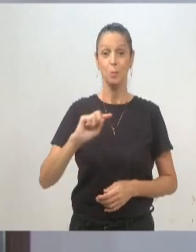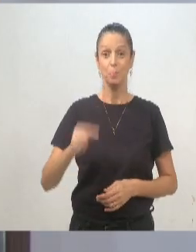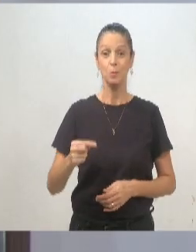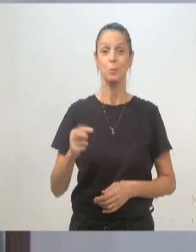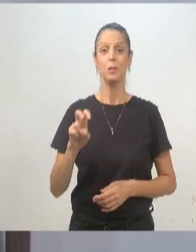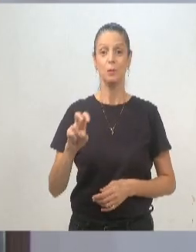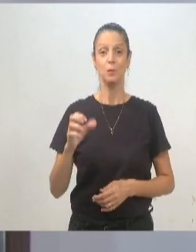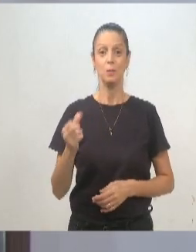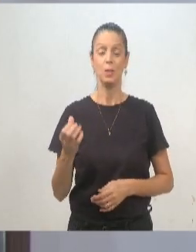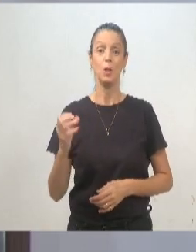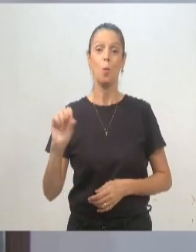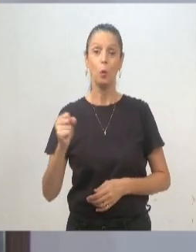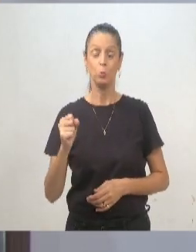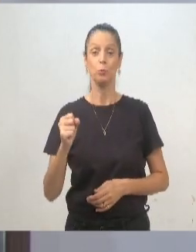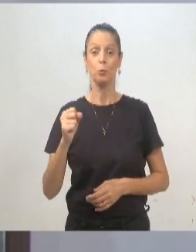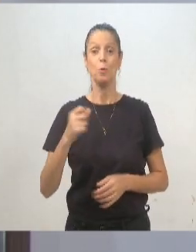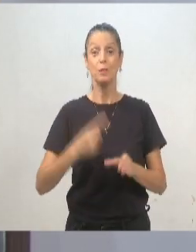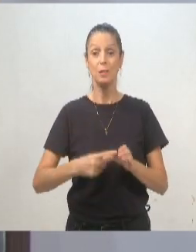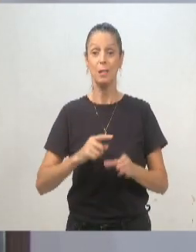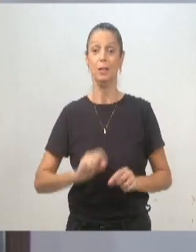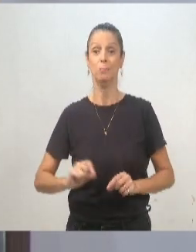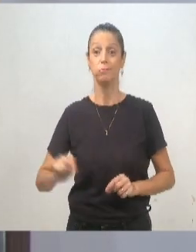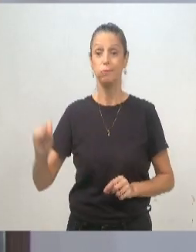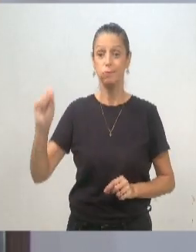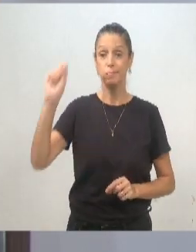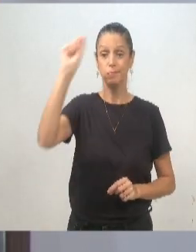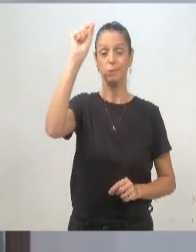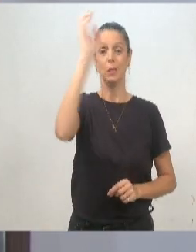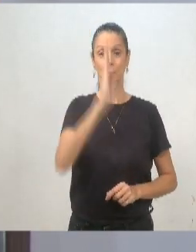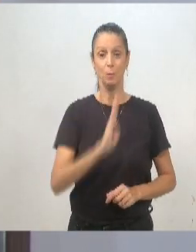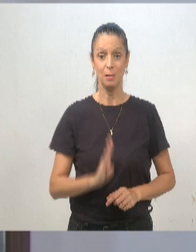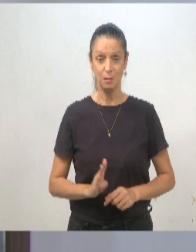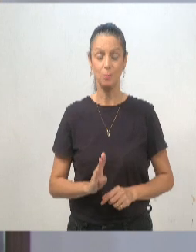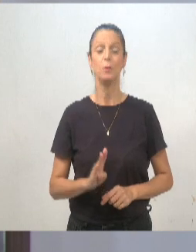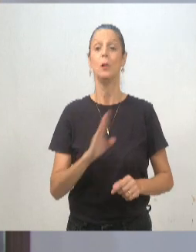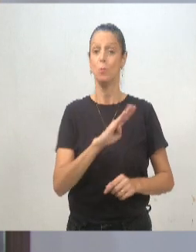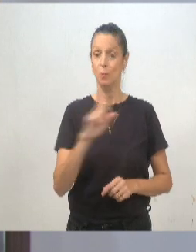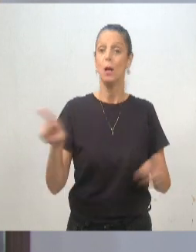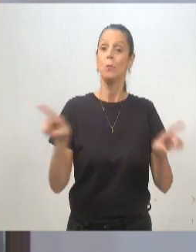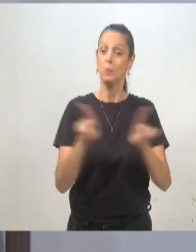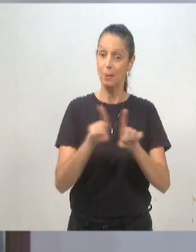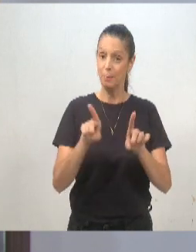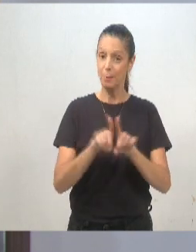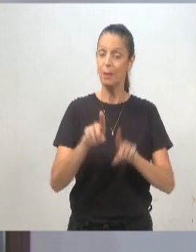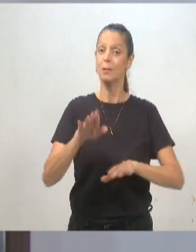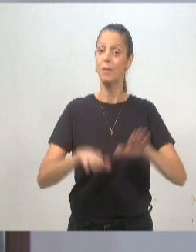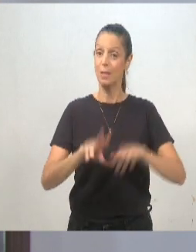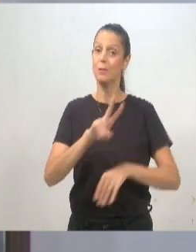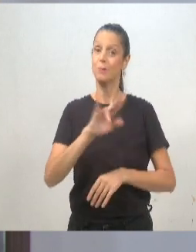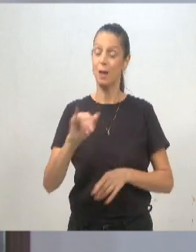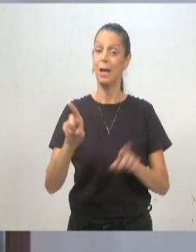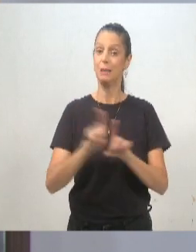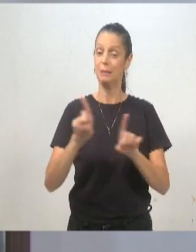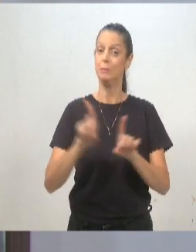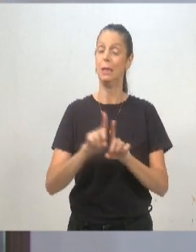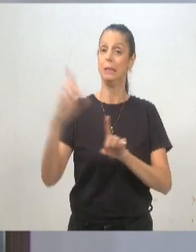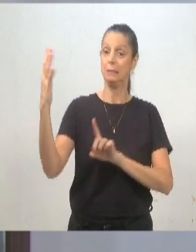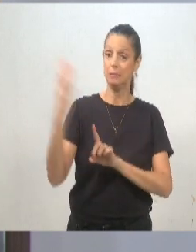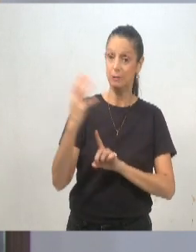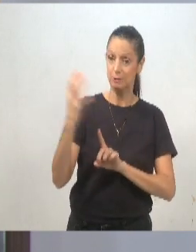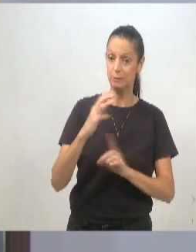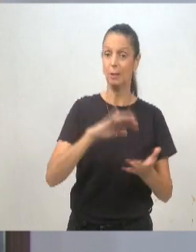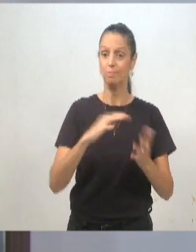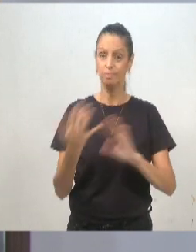5.568 municípios no Brasil e Blumenau está dentre aqueles que vão ser, talvez, bastante impactados com a reforma